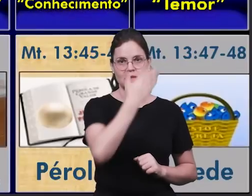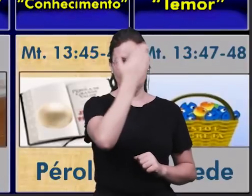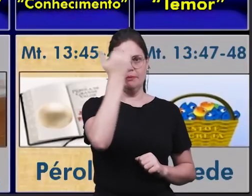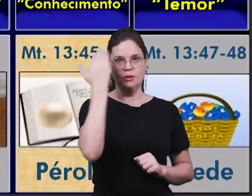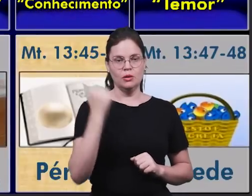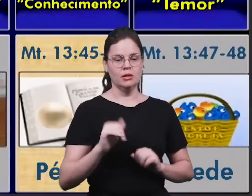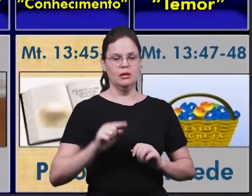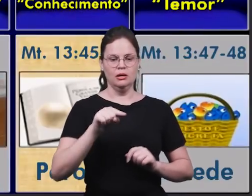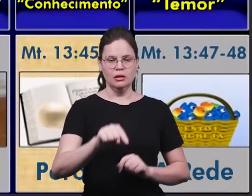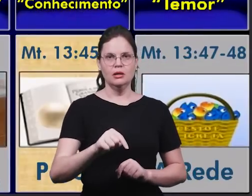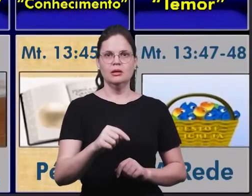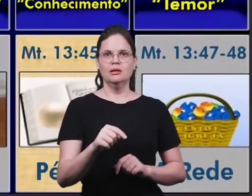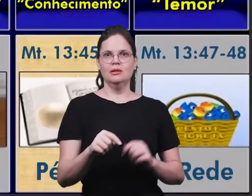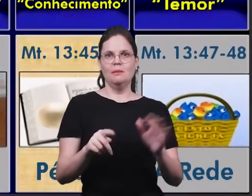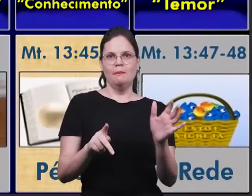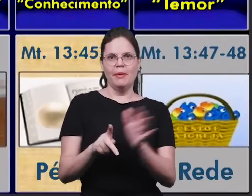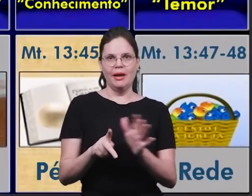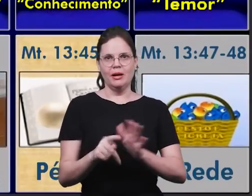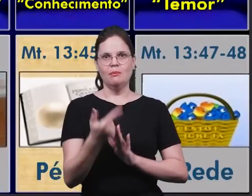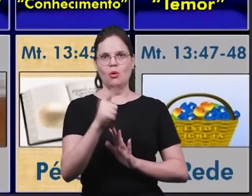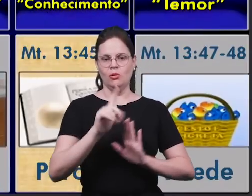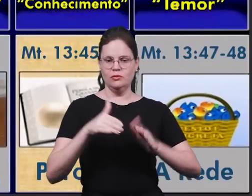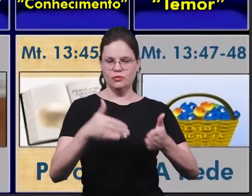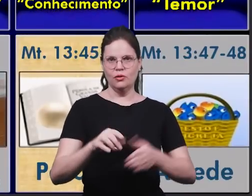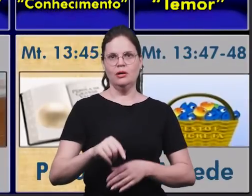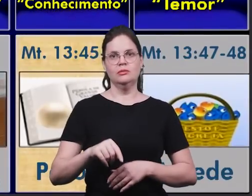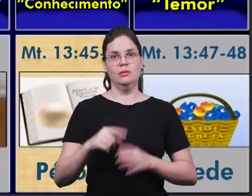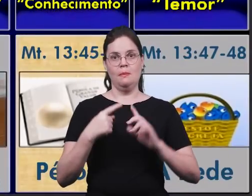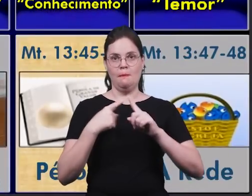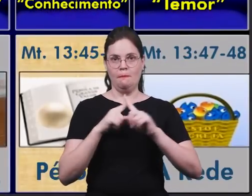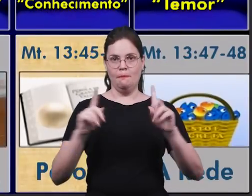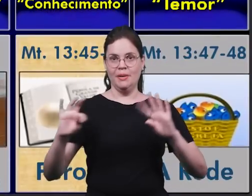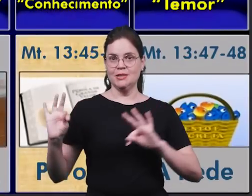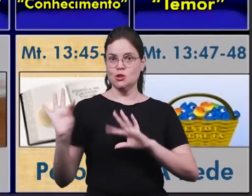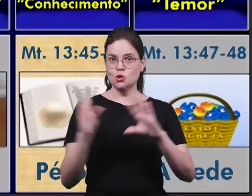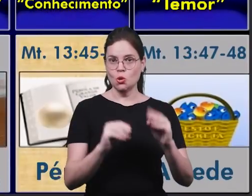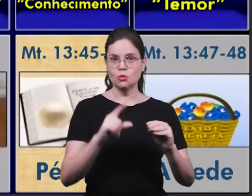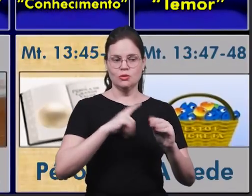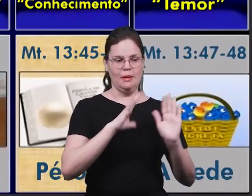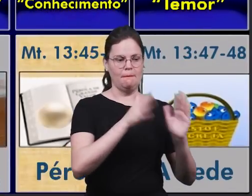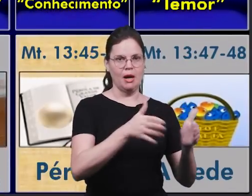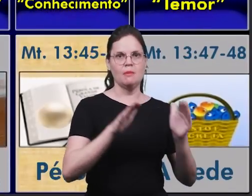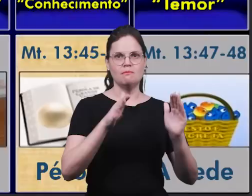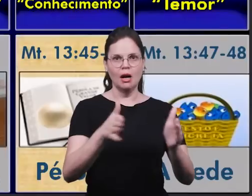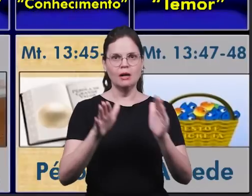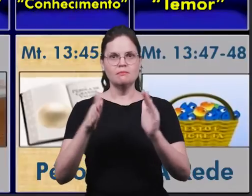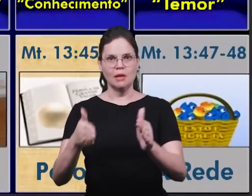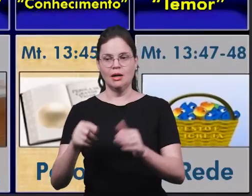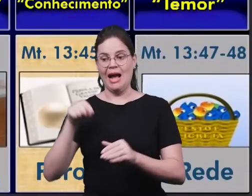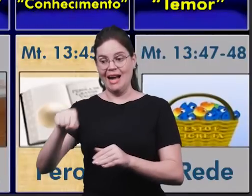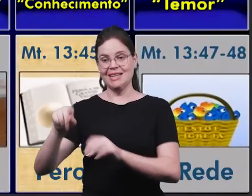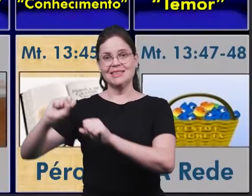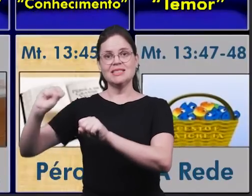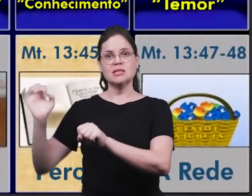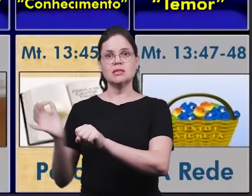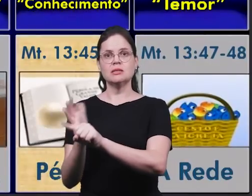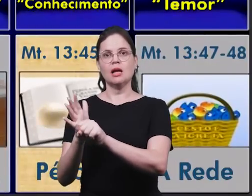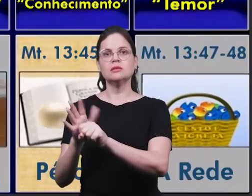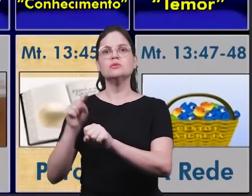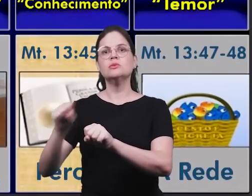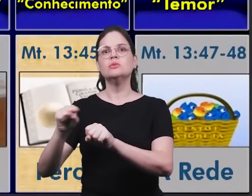operações, mas com uma ênfase. Agora, por exemplo, em Sardes, qual é a ênfase? É espírito de